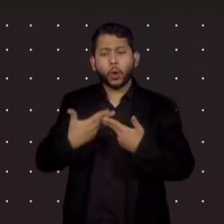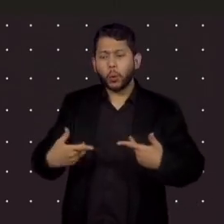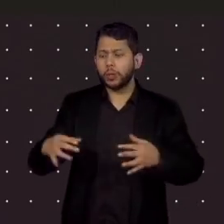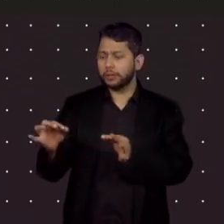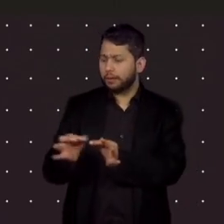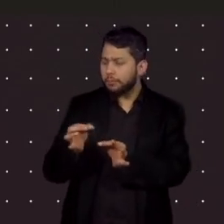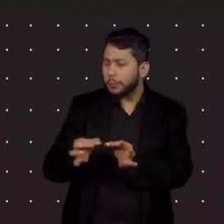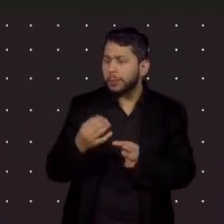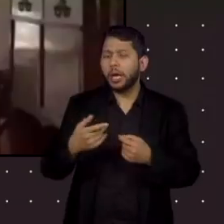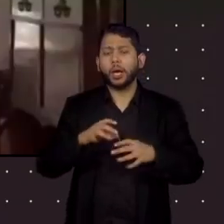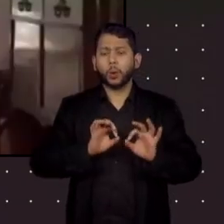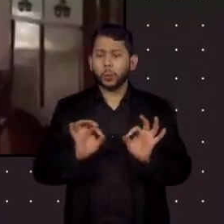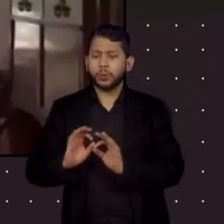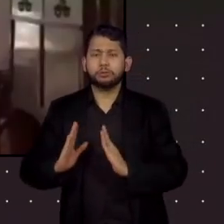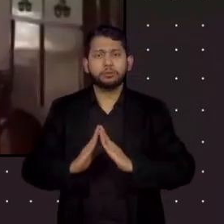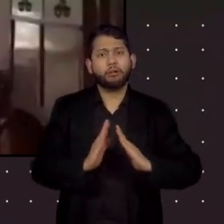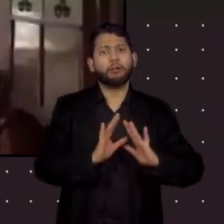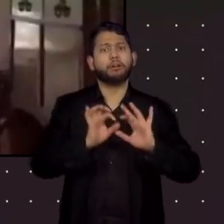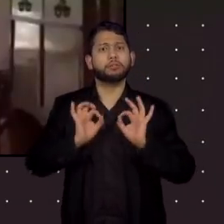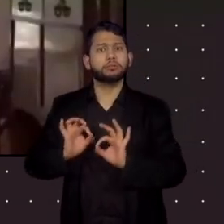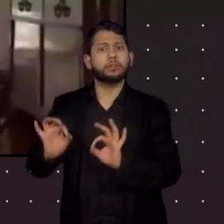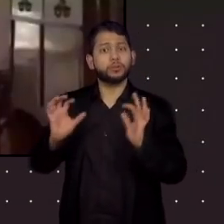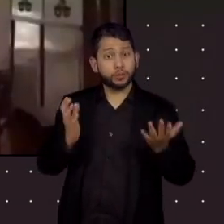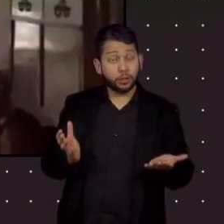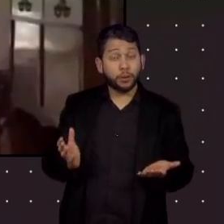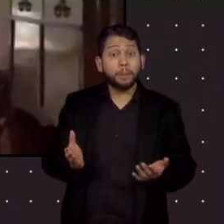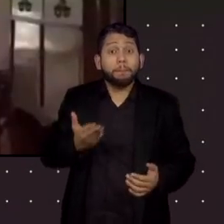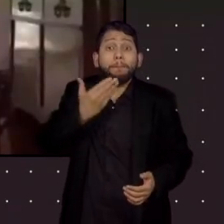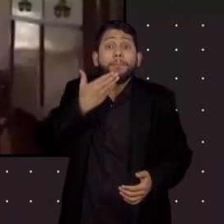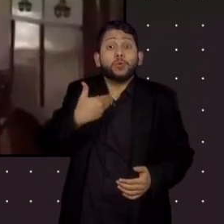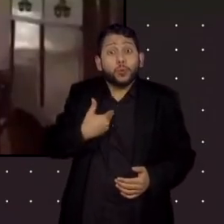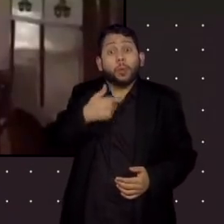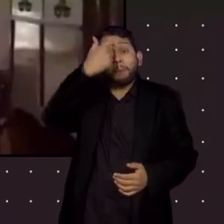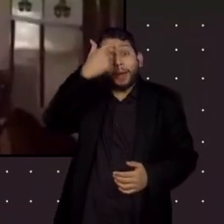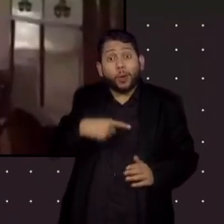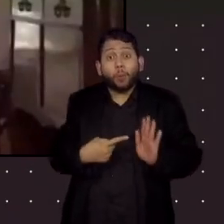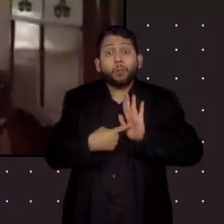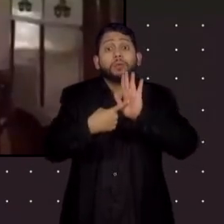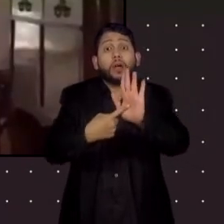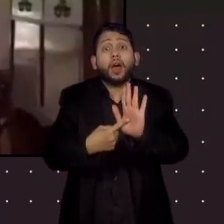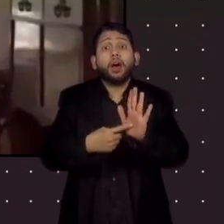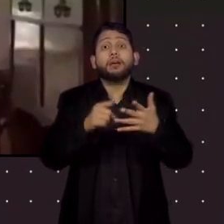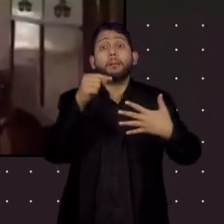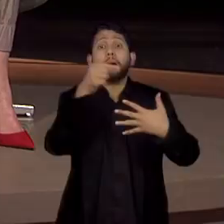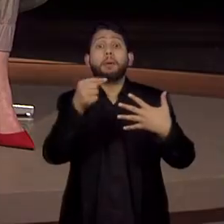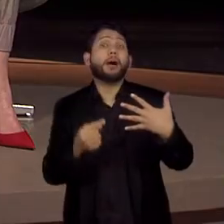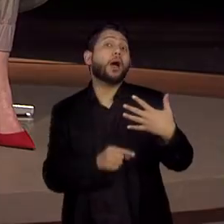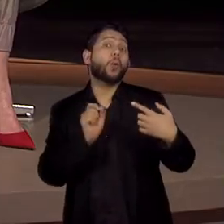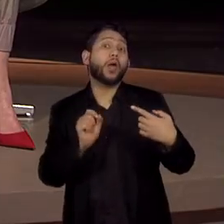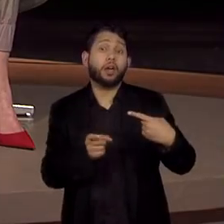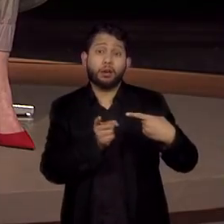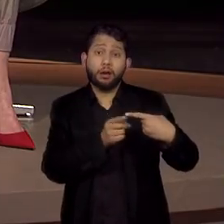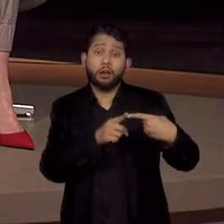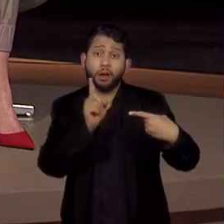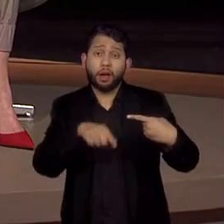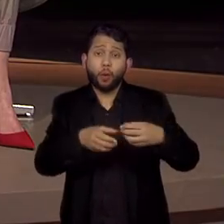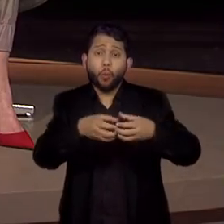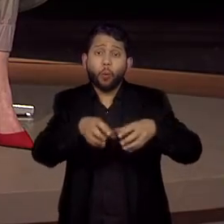E uma das apresentações uma das coisas era fritar ovo. E aí eu